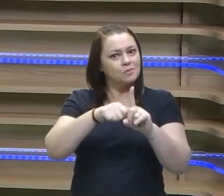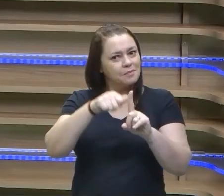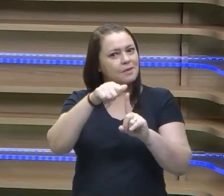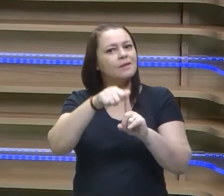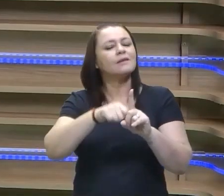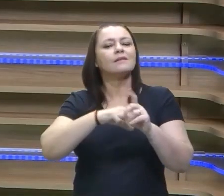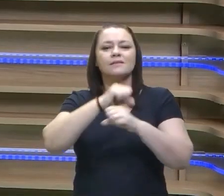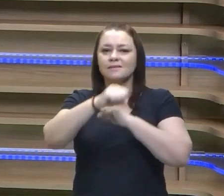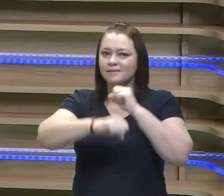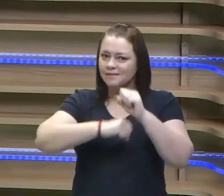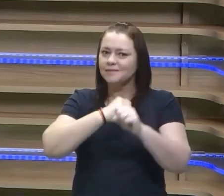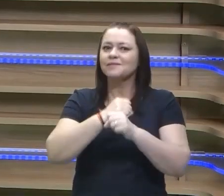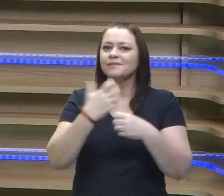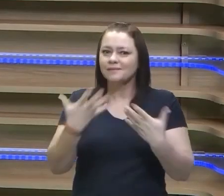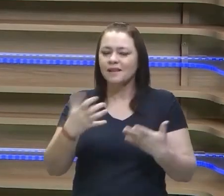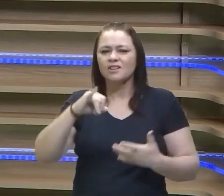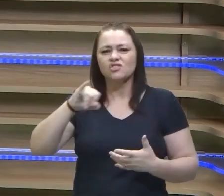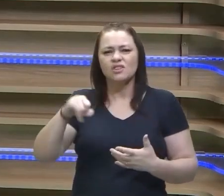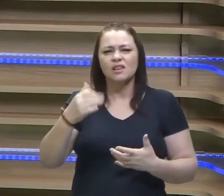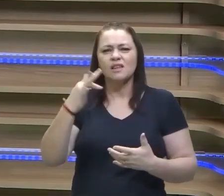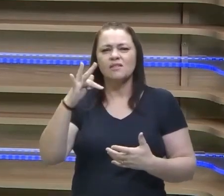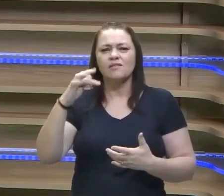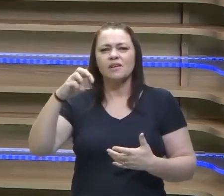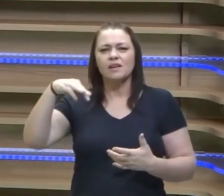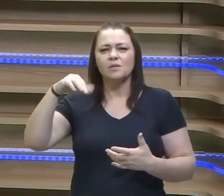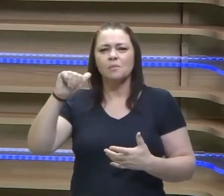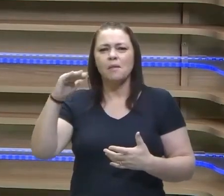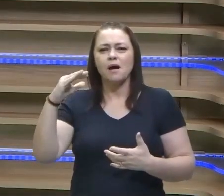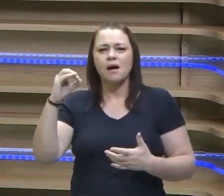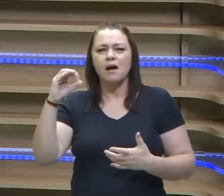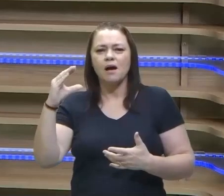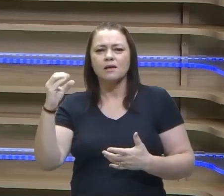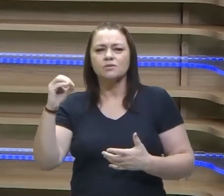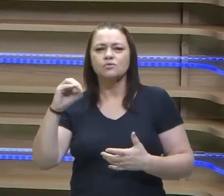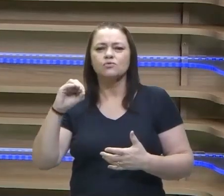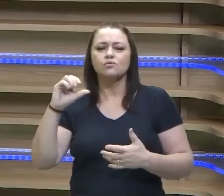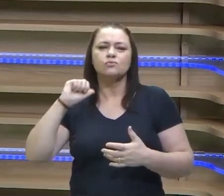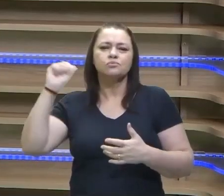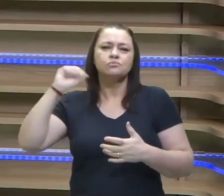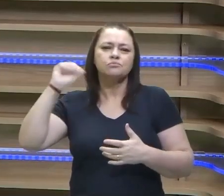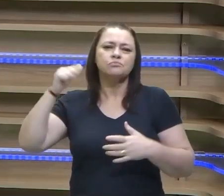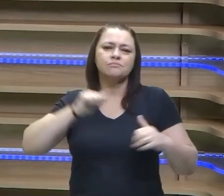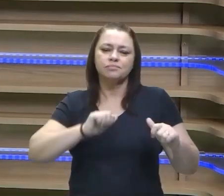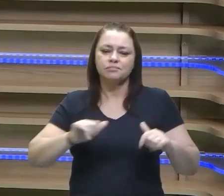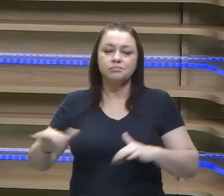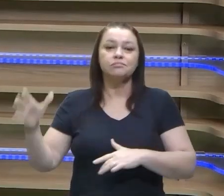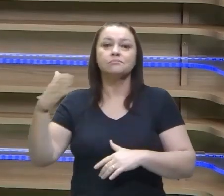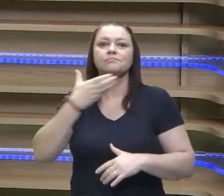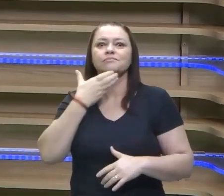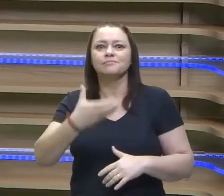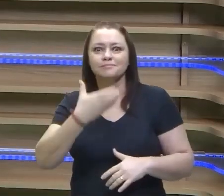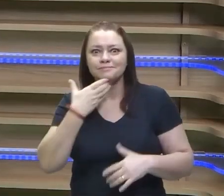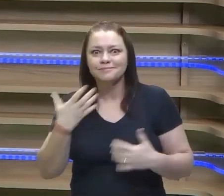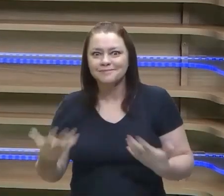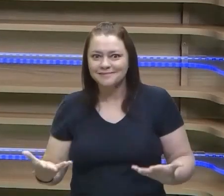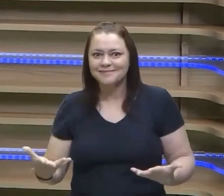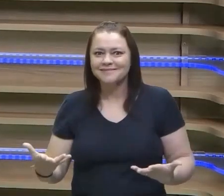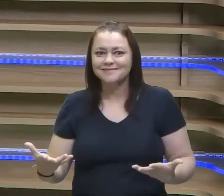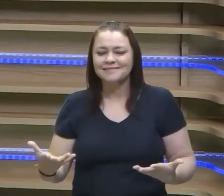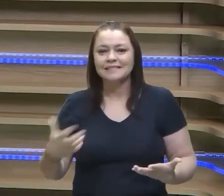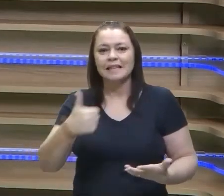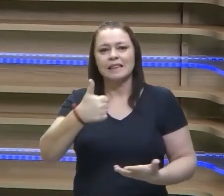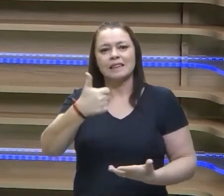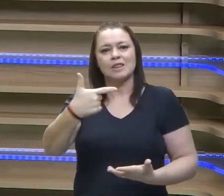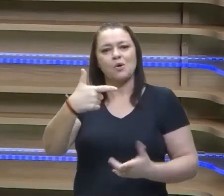do ano. Janeiro, fevereiro, março, abril, maio, junho, julho, agosto, setembro, outubro, novembro, dezembro. Né?